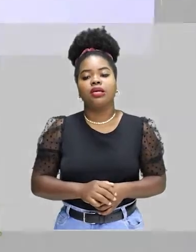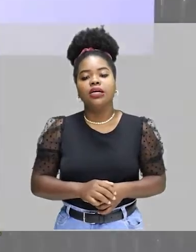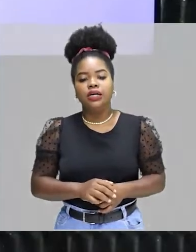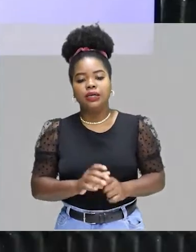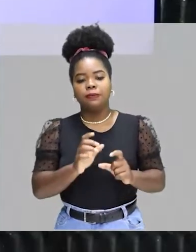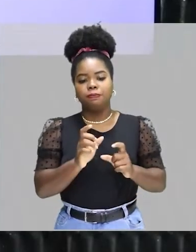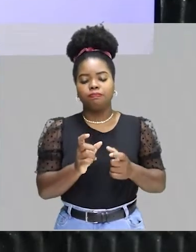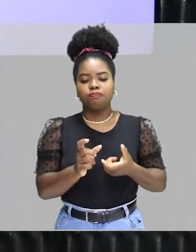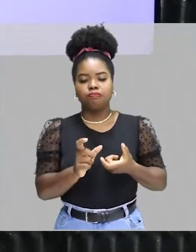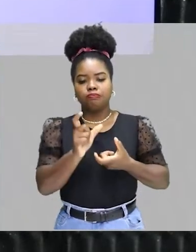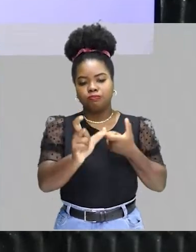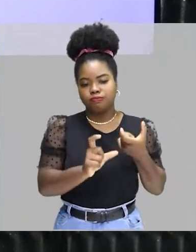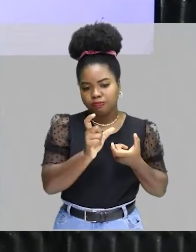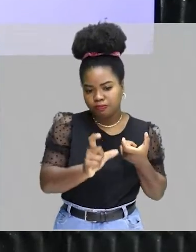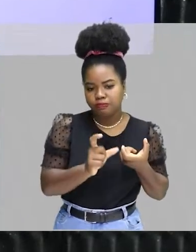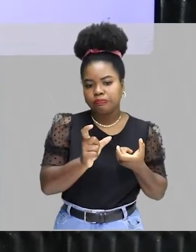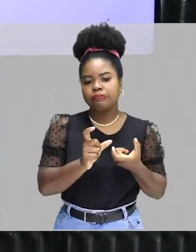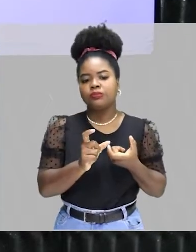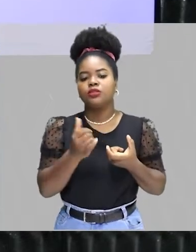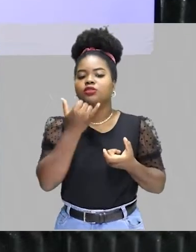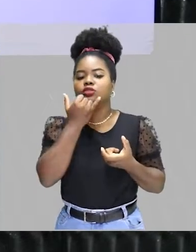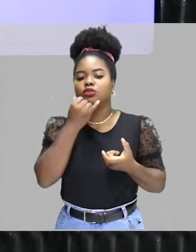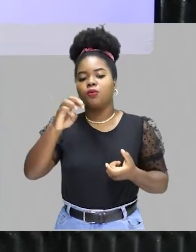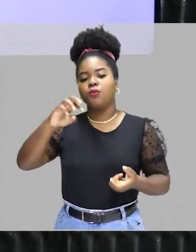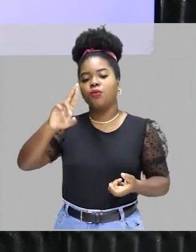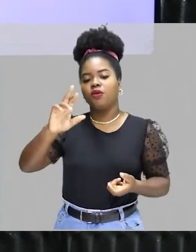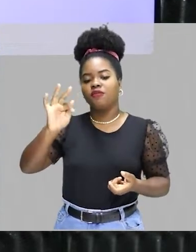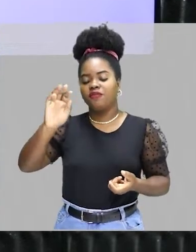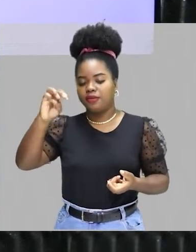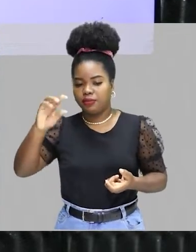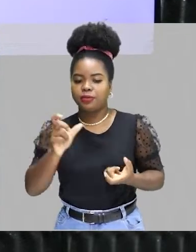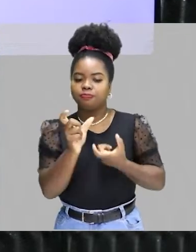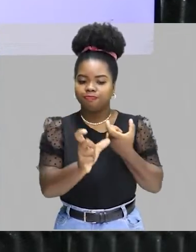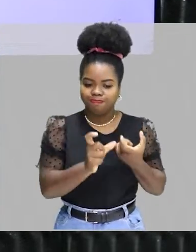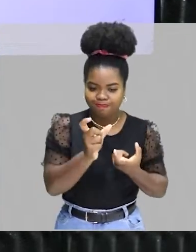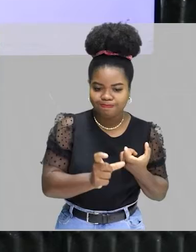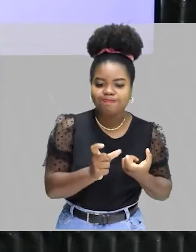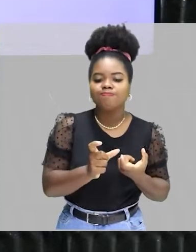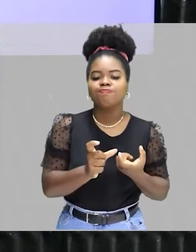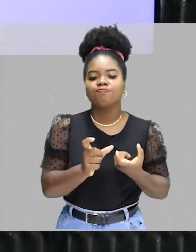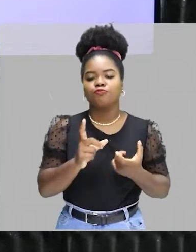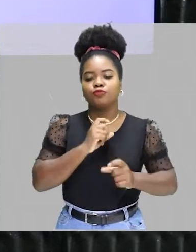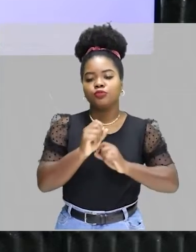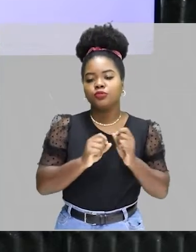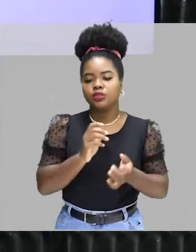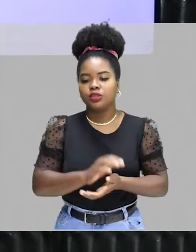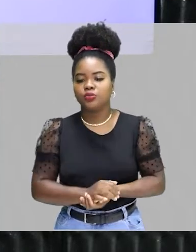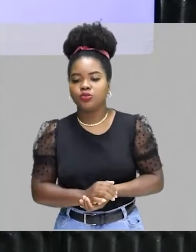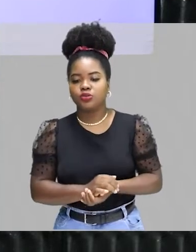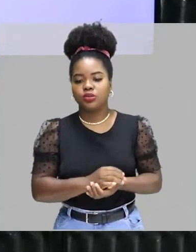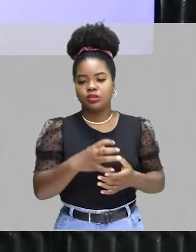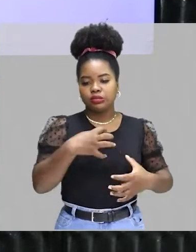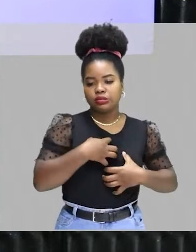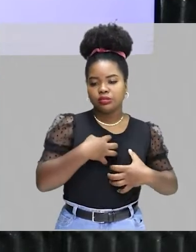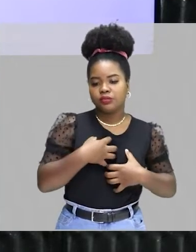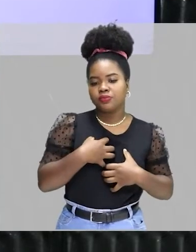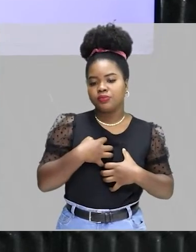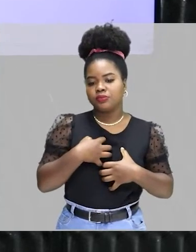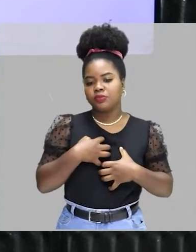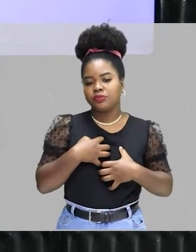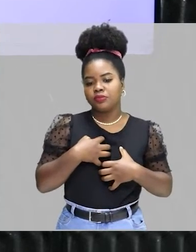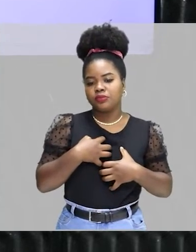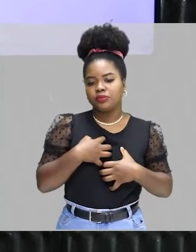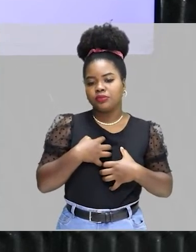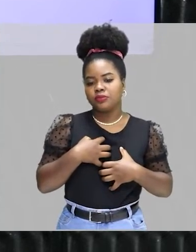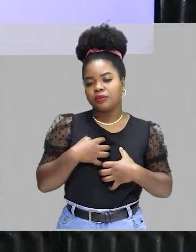significativas de uma língua. São essas palavrinhas, são esses morfemas que nós vamos juntar ao radical para formar uma